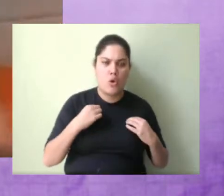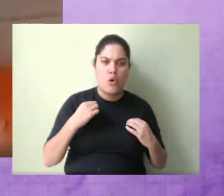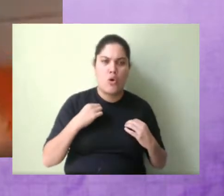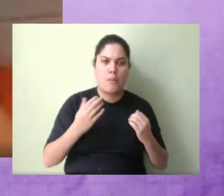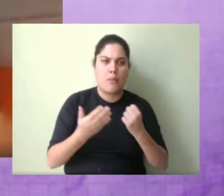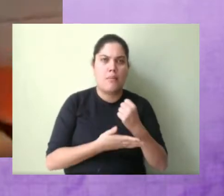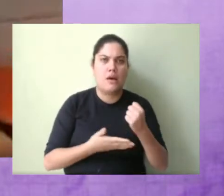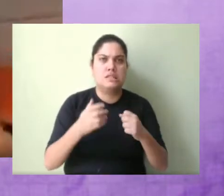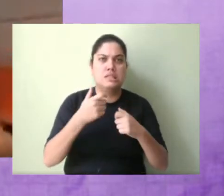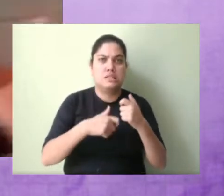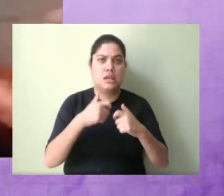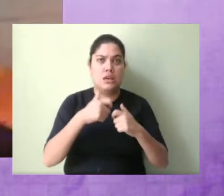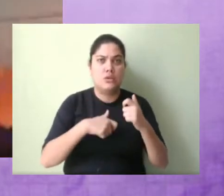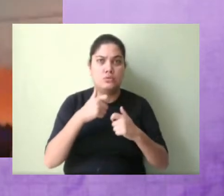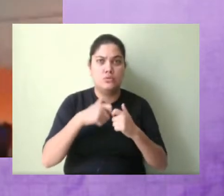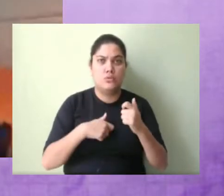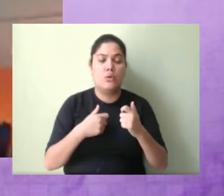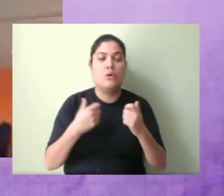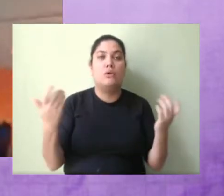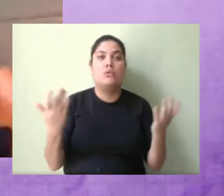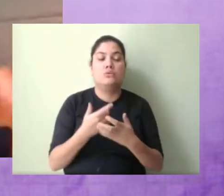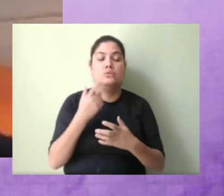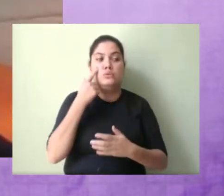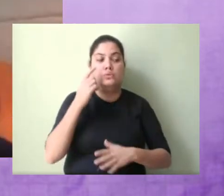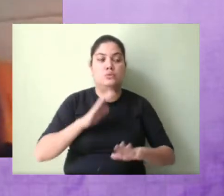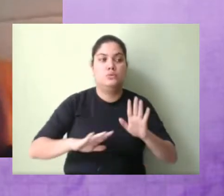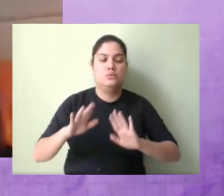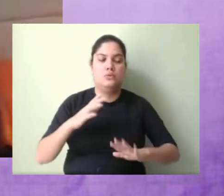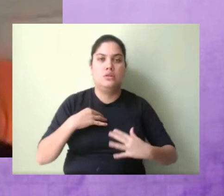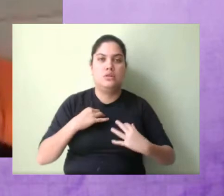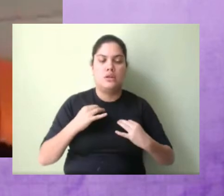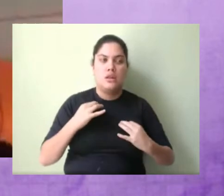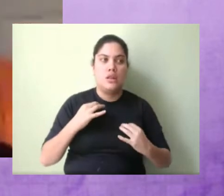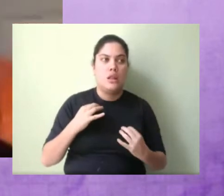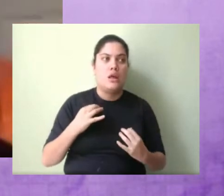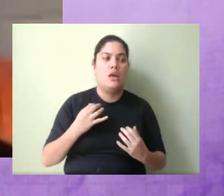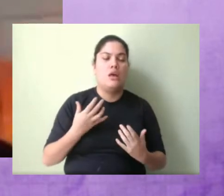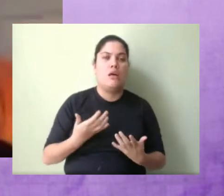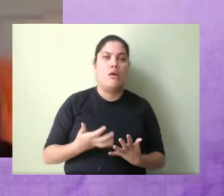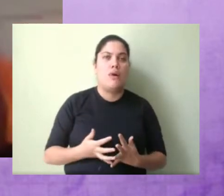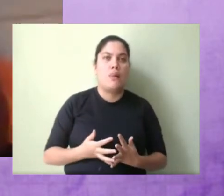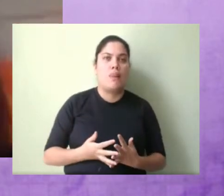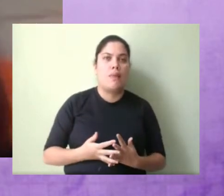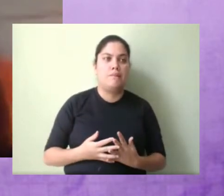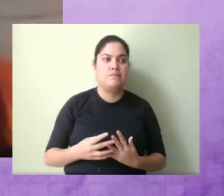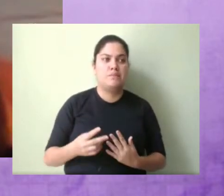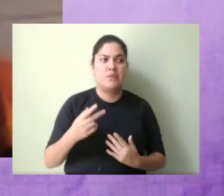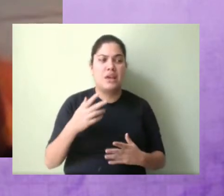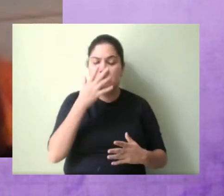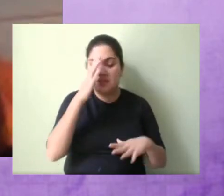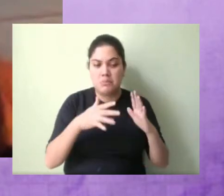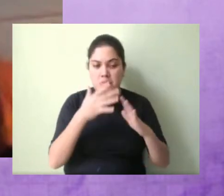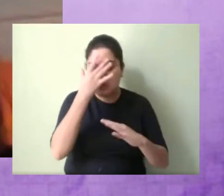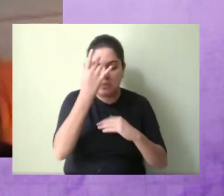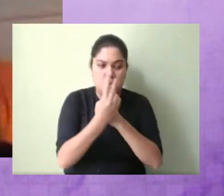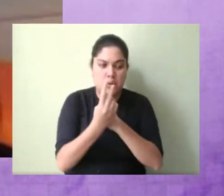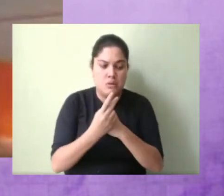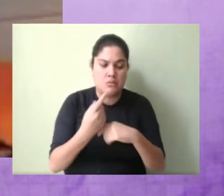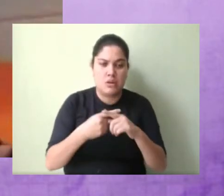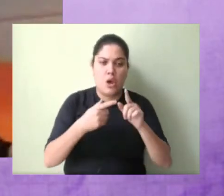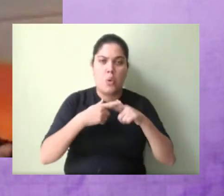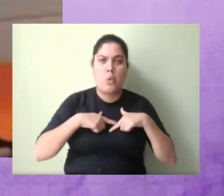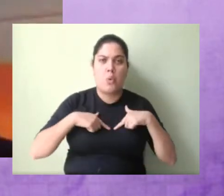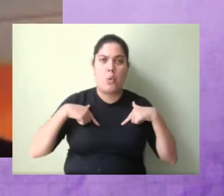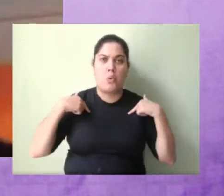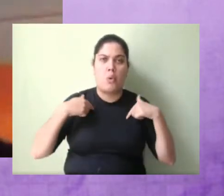a cintura desse tamanho, a bunda desse tamanho. Desde sempre o vestuário feminino é baseado em sexo, né? E hoje a